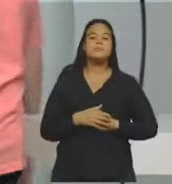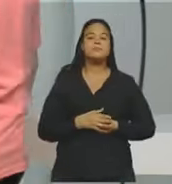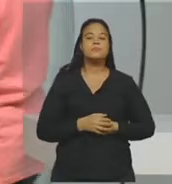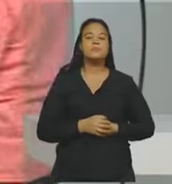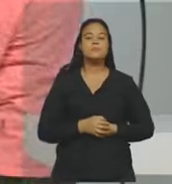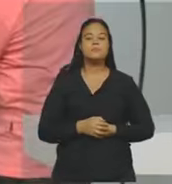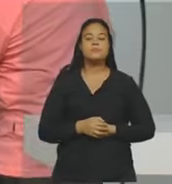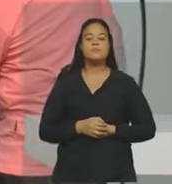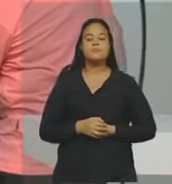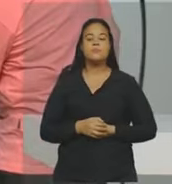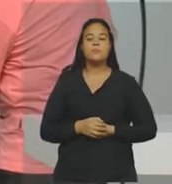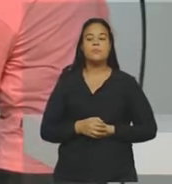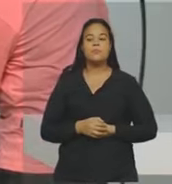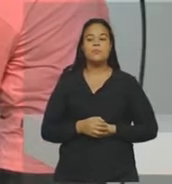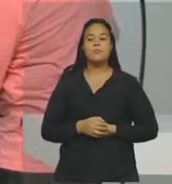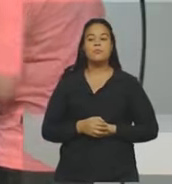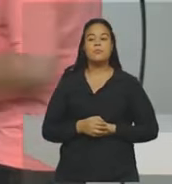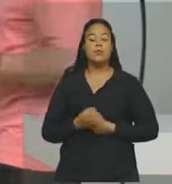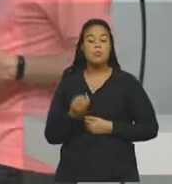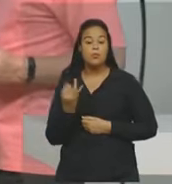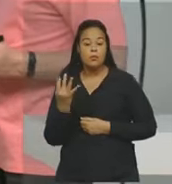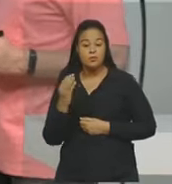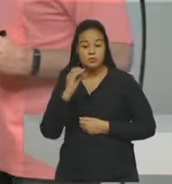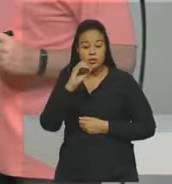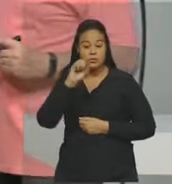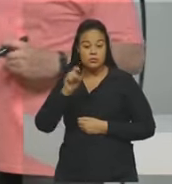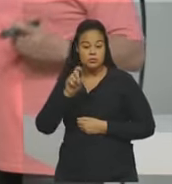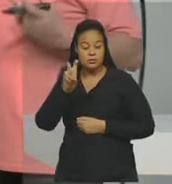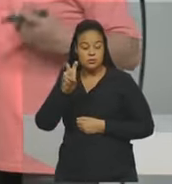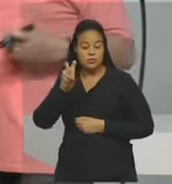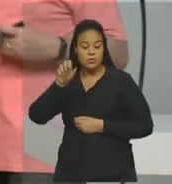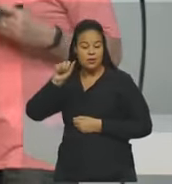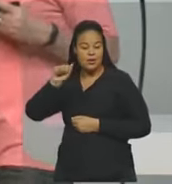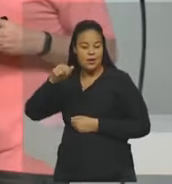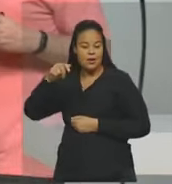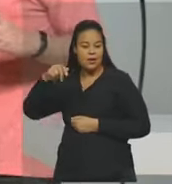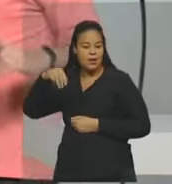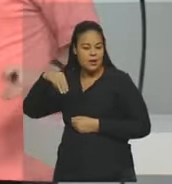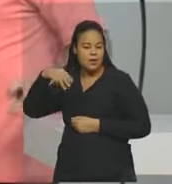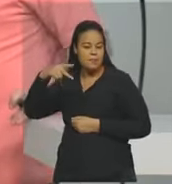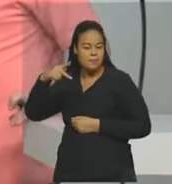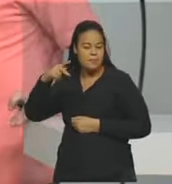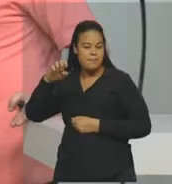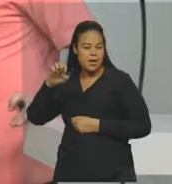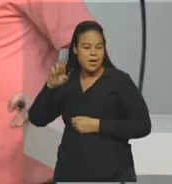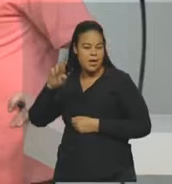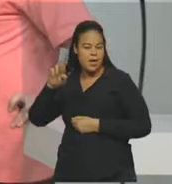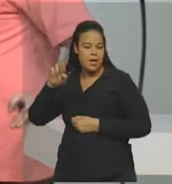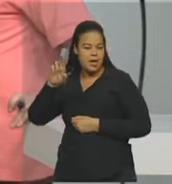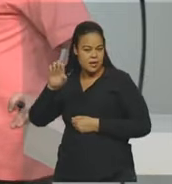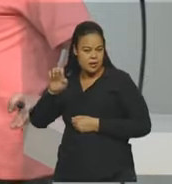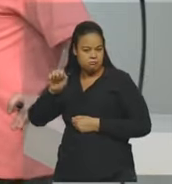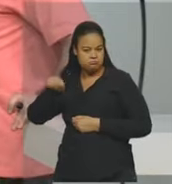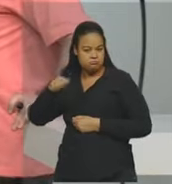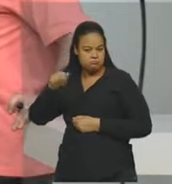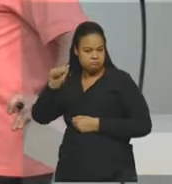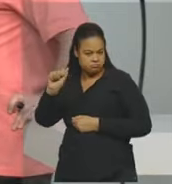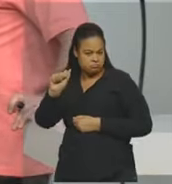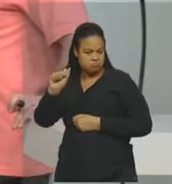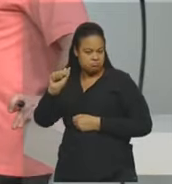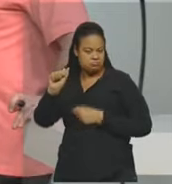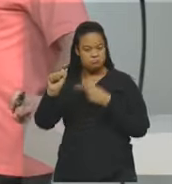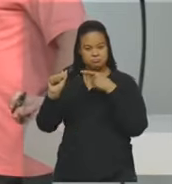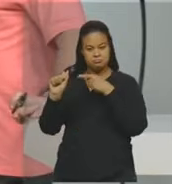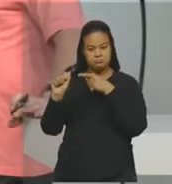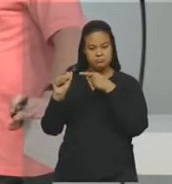meio ampere. Gente, esse valor que eu estou calculando aqui é o valor máximo que pode passar de corrente. Então, na